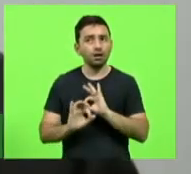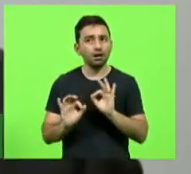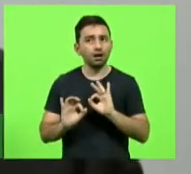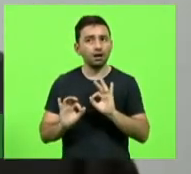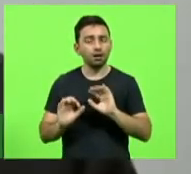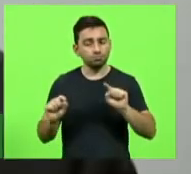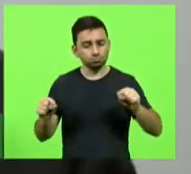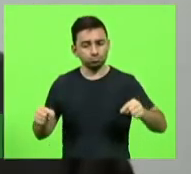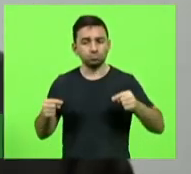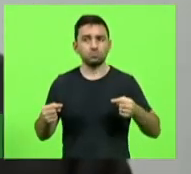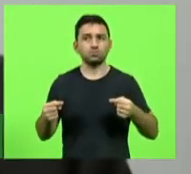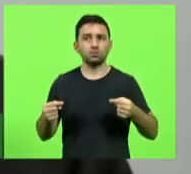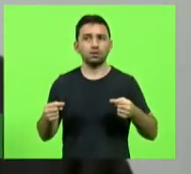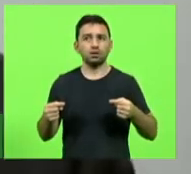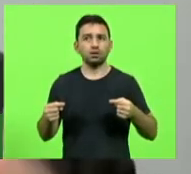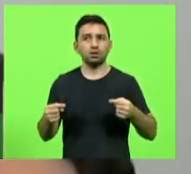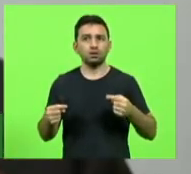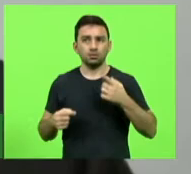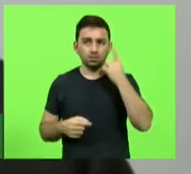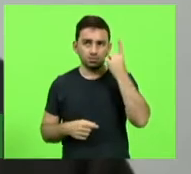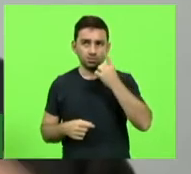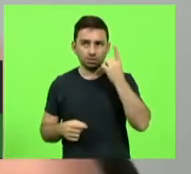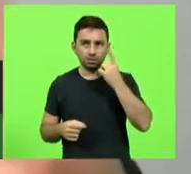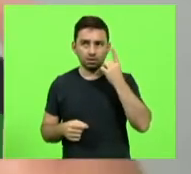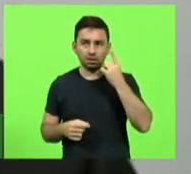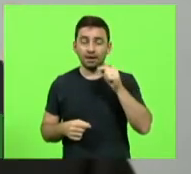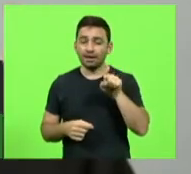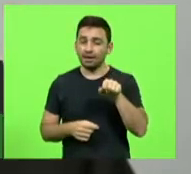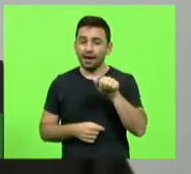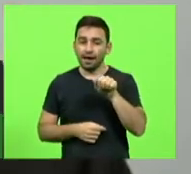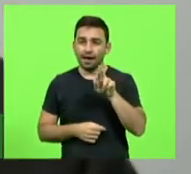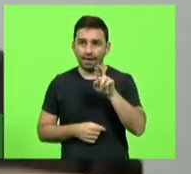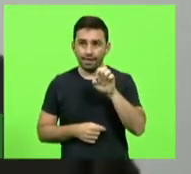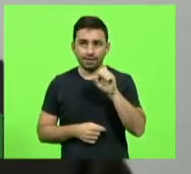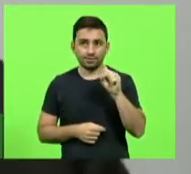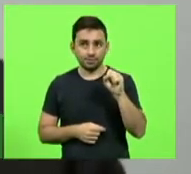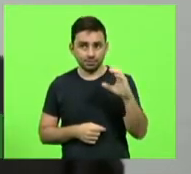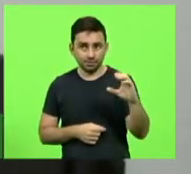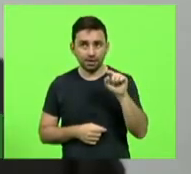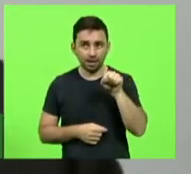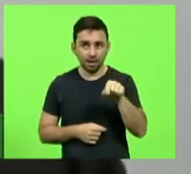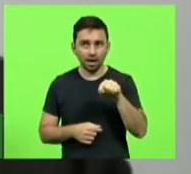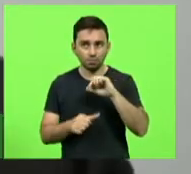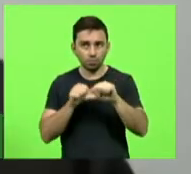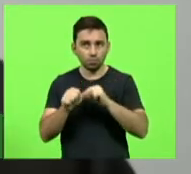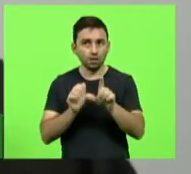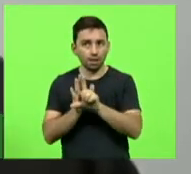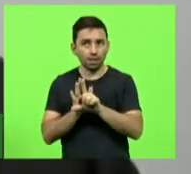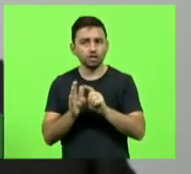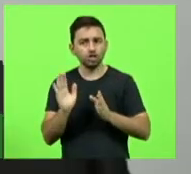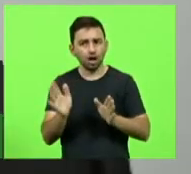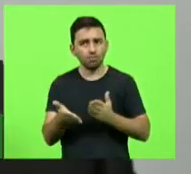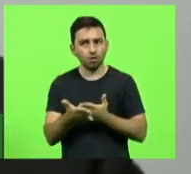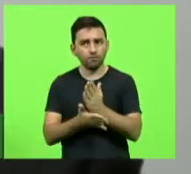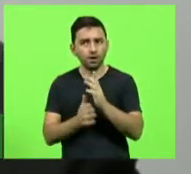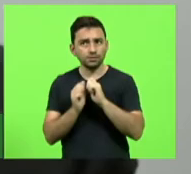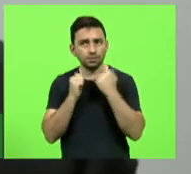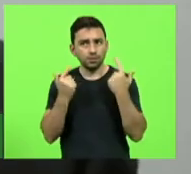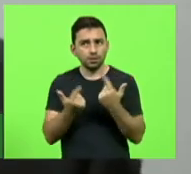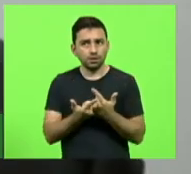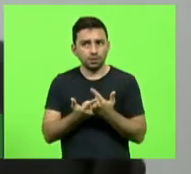concorrente o deputado poder fazer. A Aresc, que nós estamos alterando a lei, foi aprovada pela Assembleia, que fixem